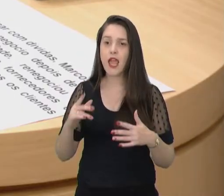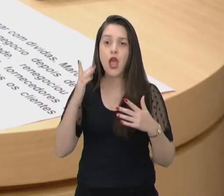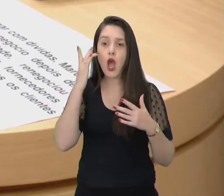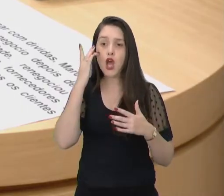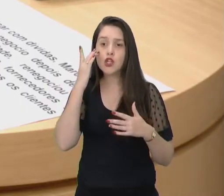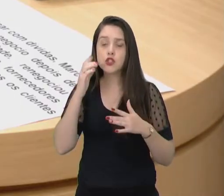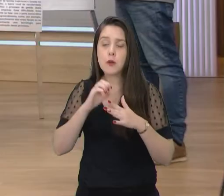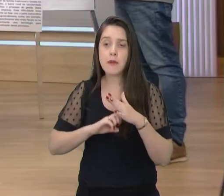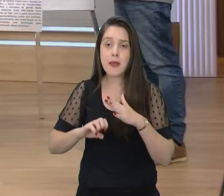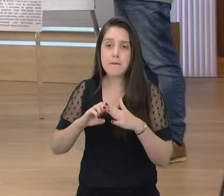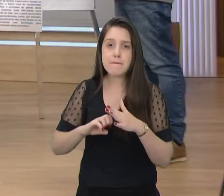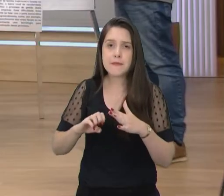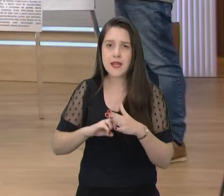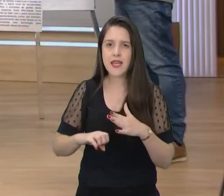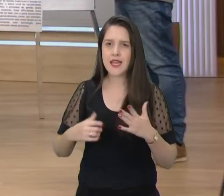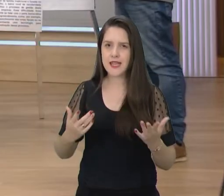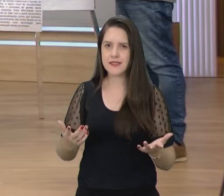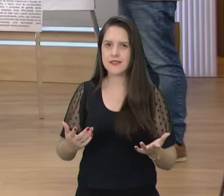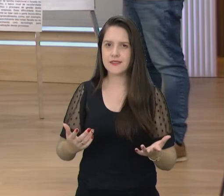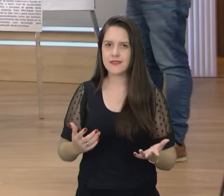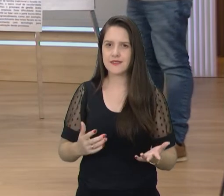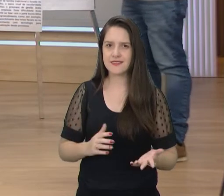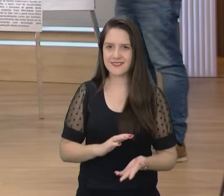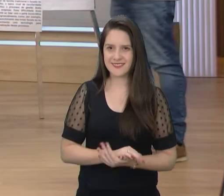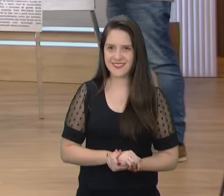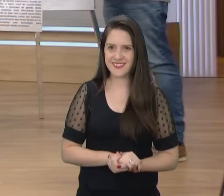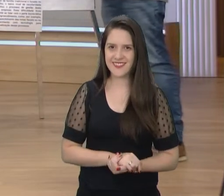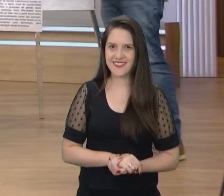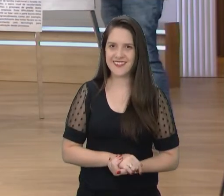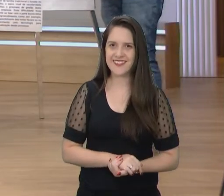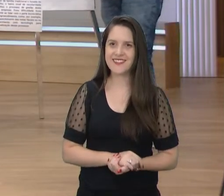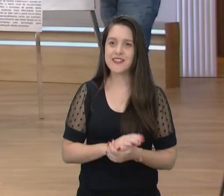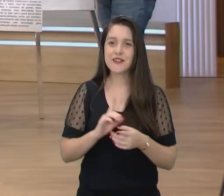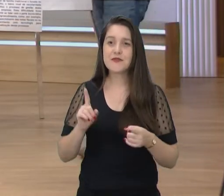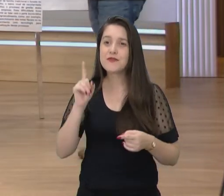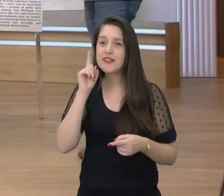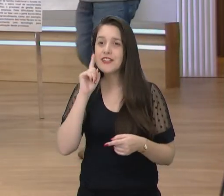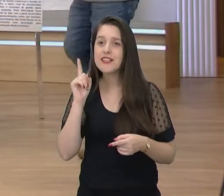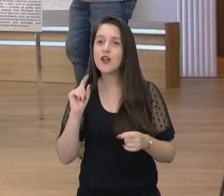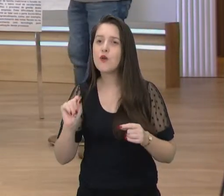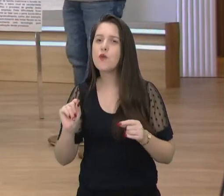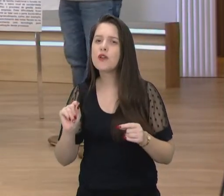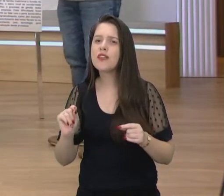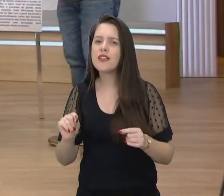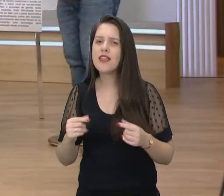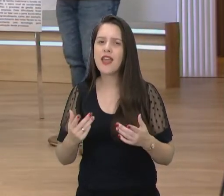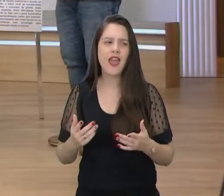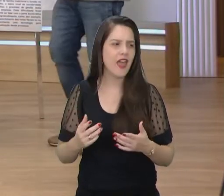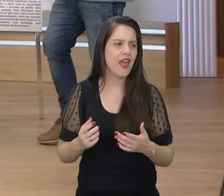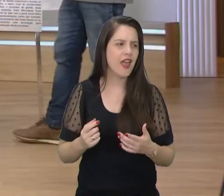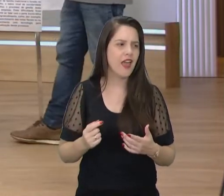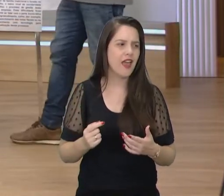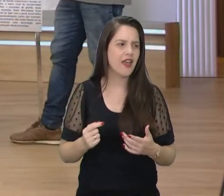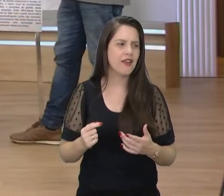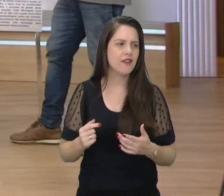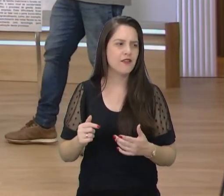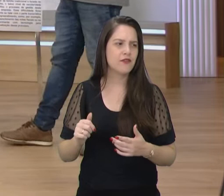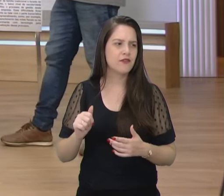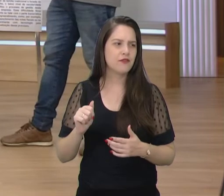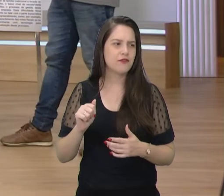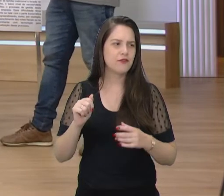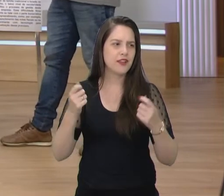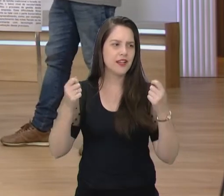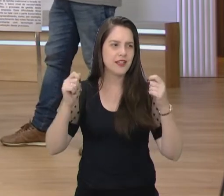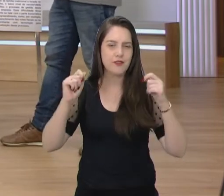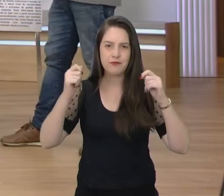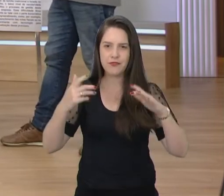que faliu. Sobre uma empresa que faliu. Puxa vida. Pra quem não sabe, o que é falir? Ah, quando não consegue pagar as contas,